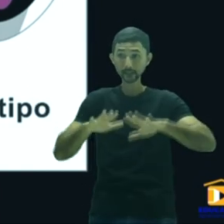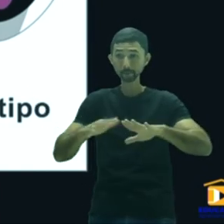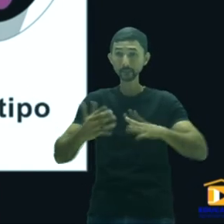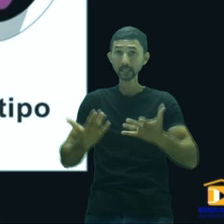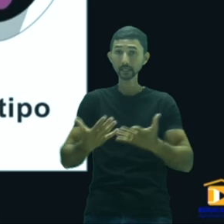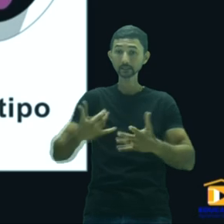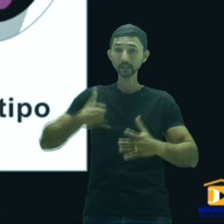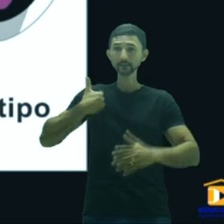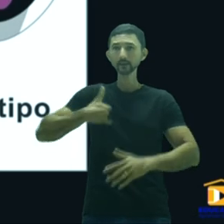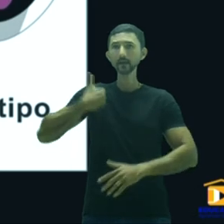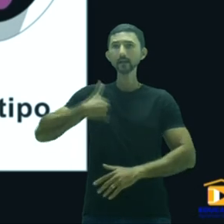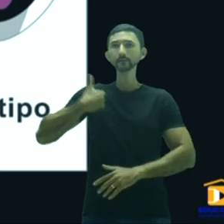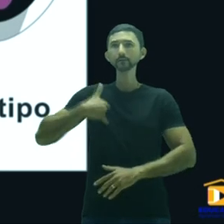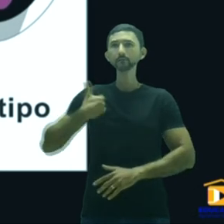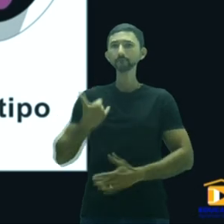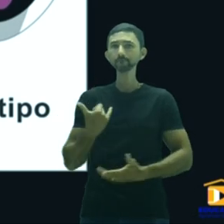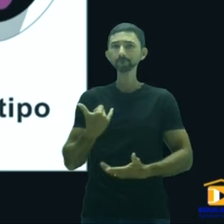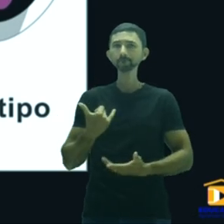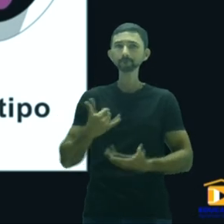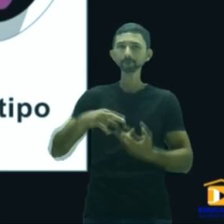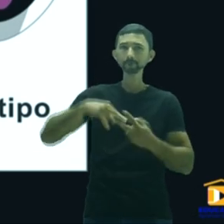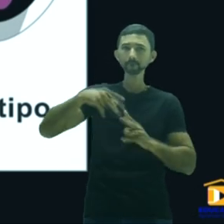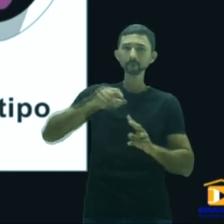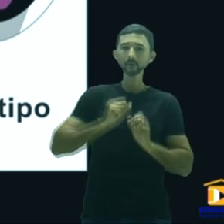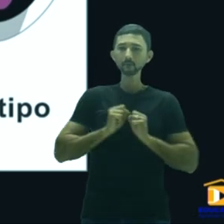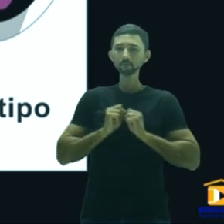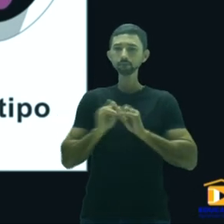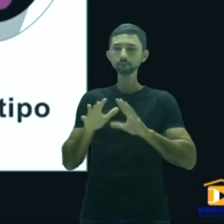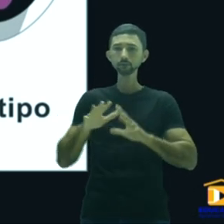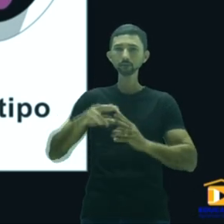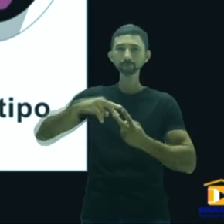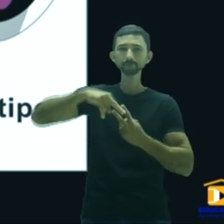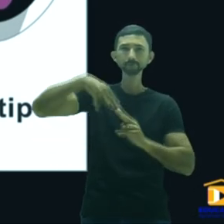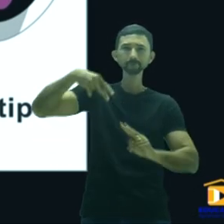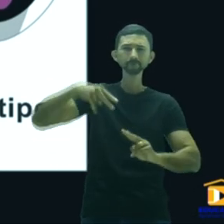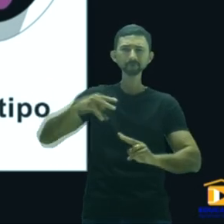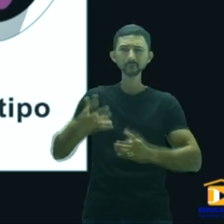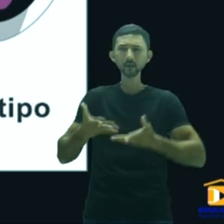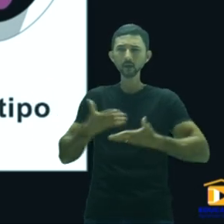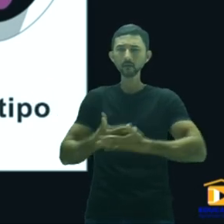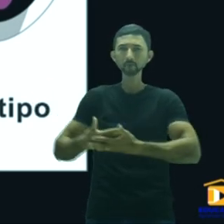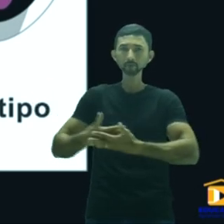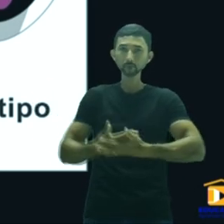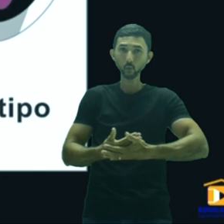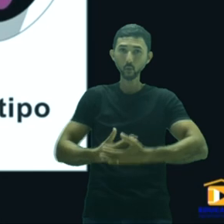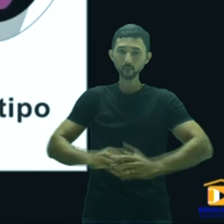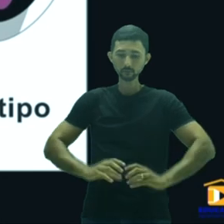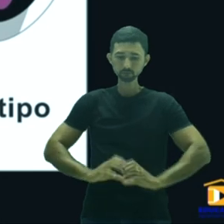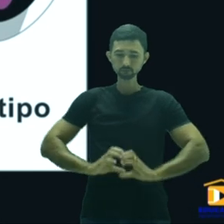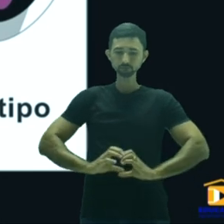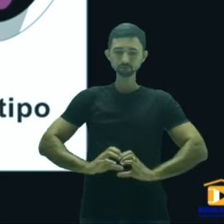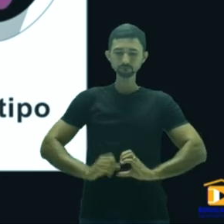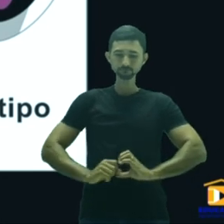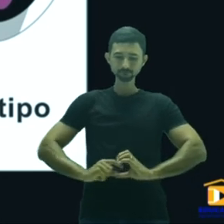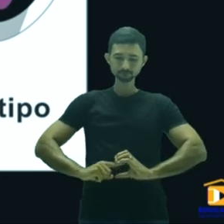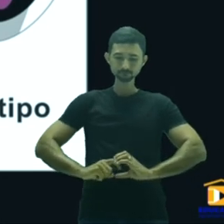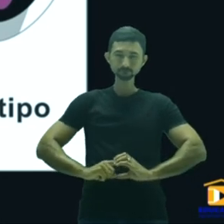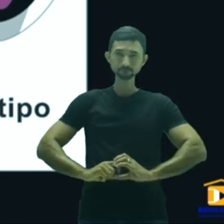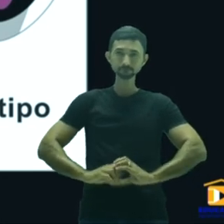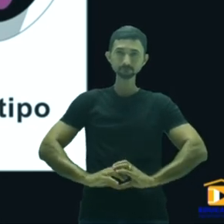que você esteja. Alguns genes se expressaram lá no desenvolvimento embrionário, quando você estava na barriga da sua